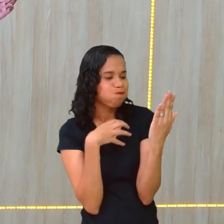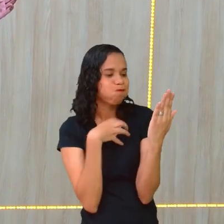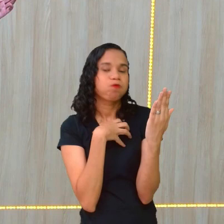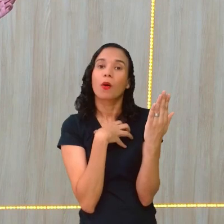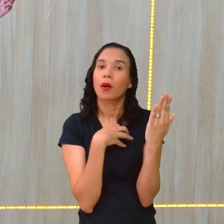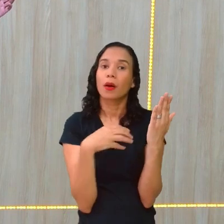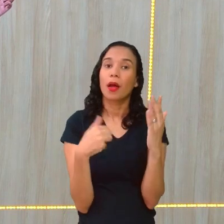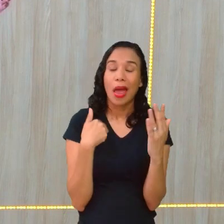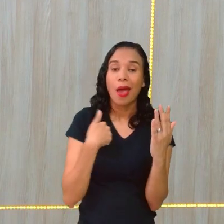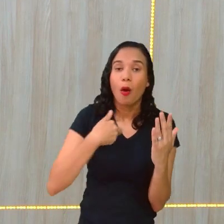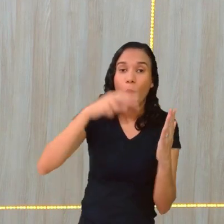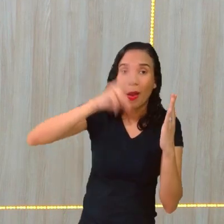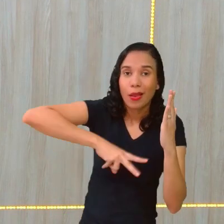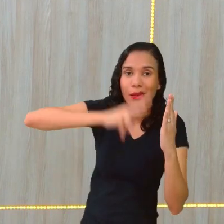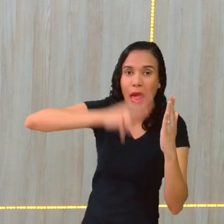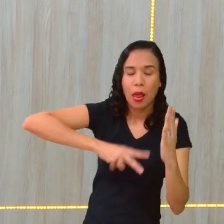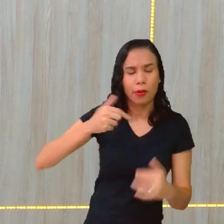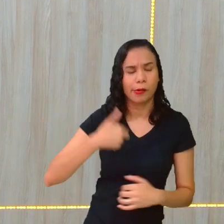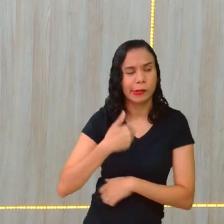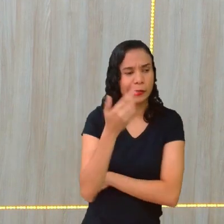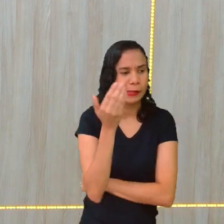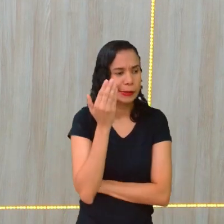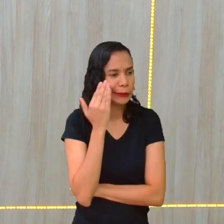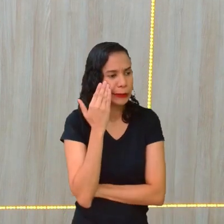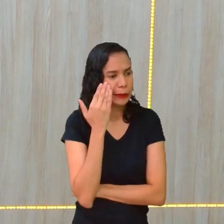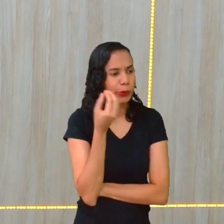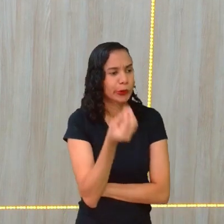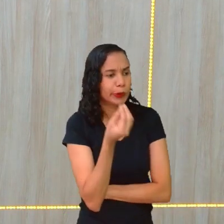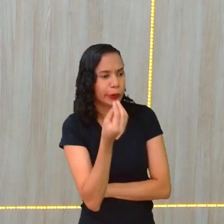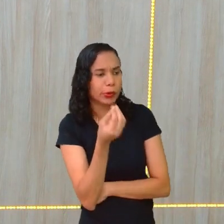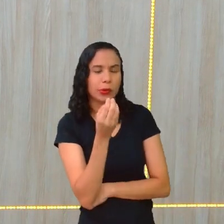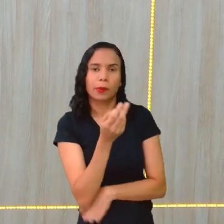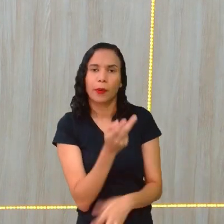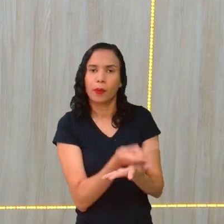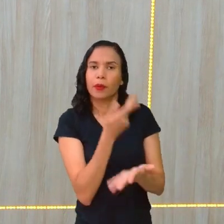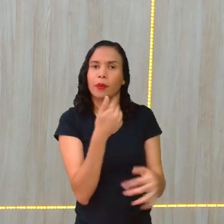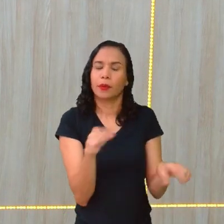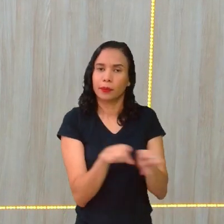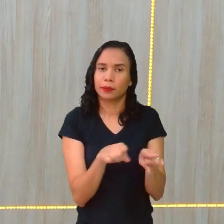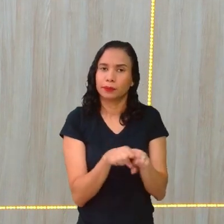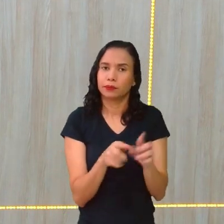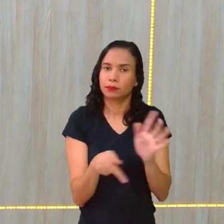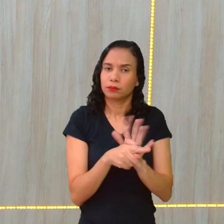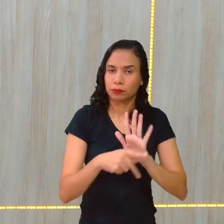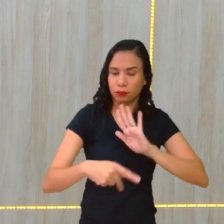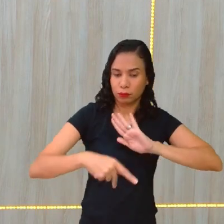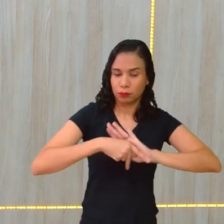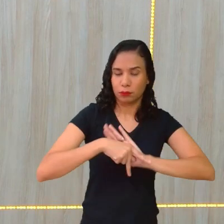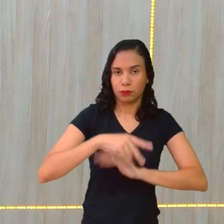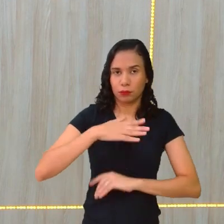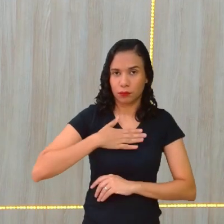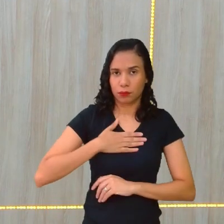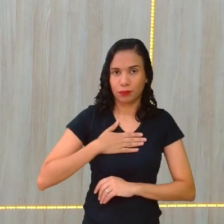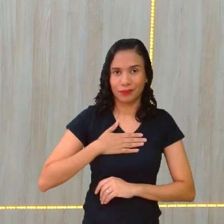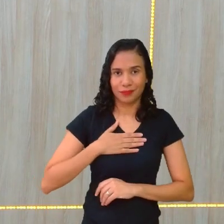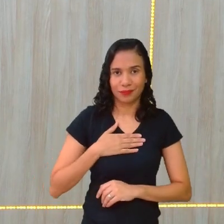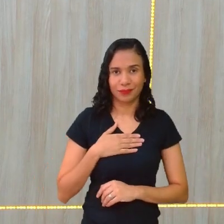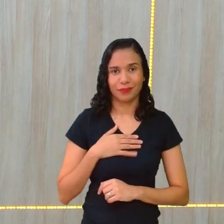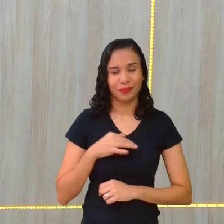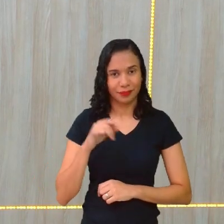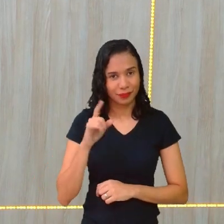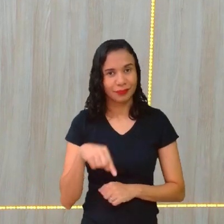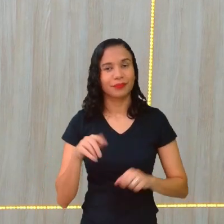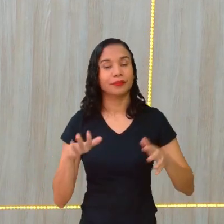uma notícia, eu crio uma expectativa sobre aquele evento e eu crio uma interpretação que é muito própria, que é minha,